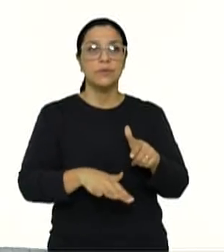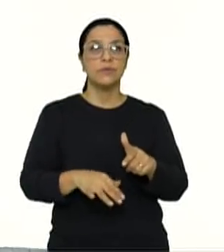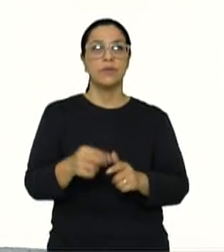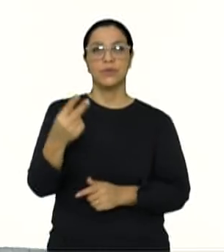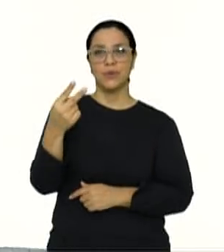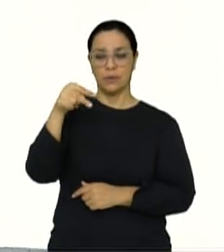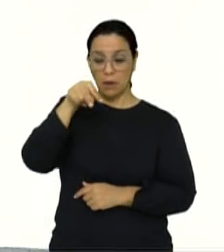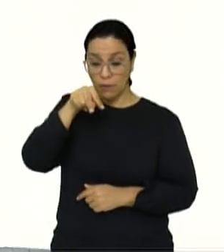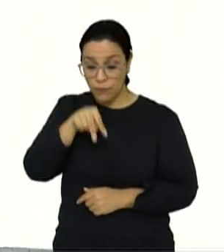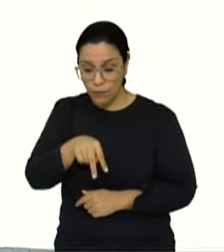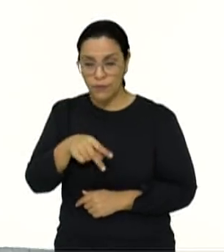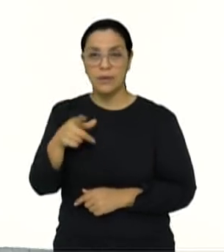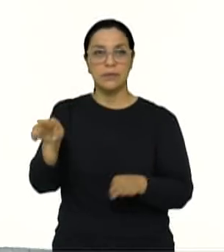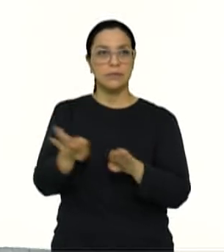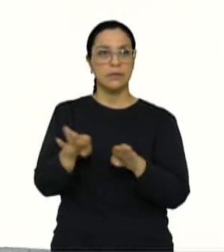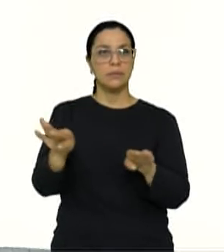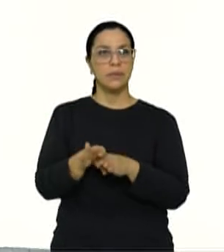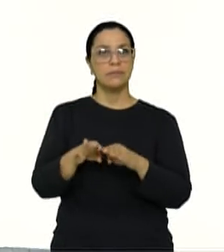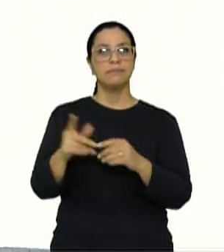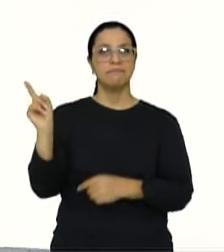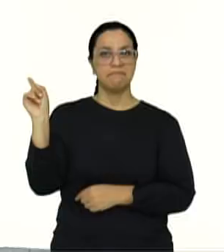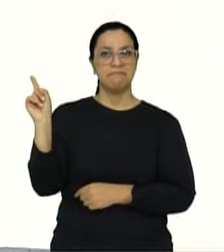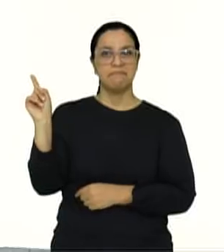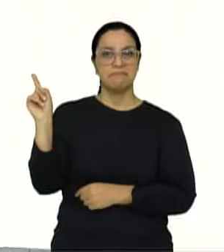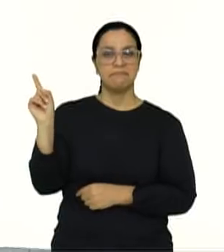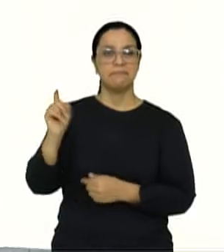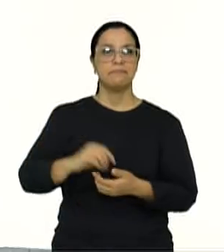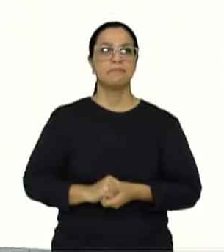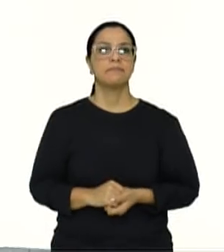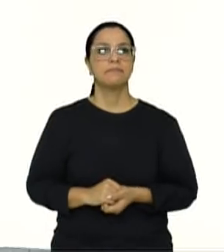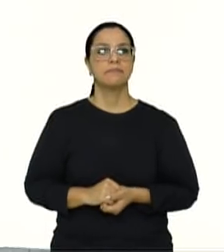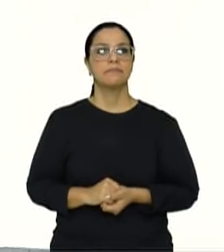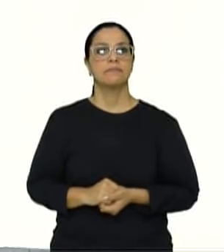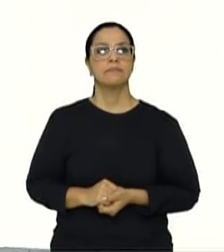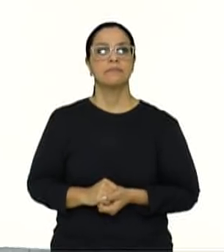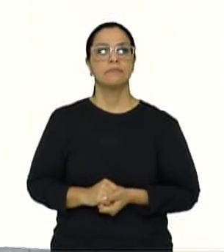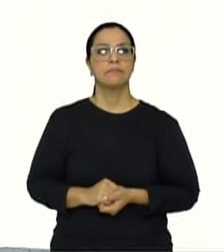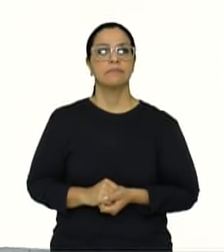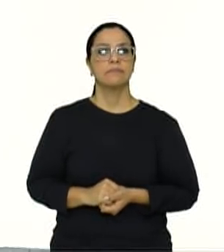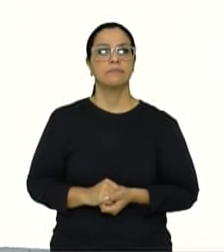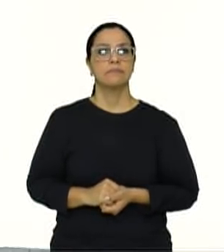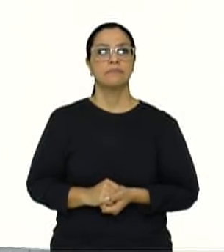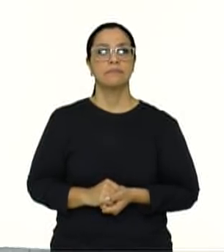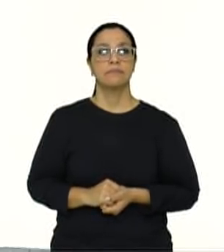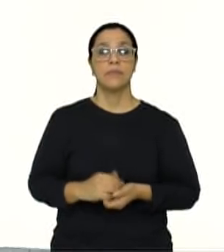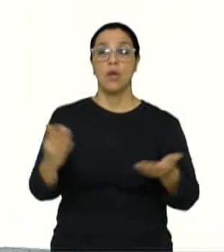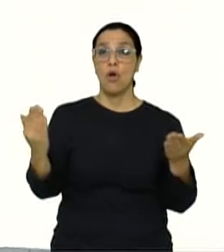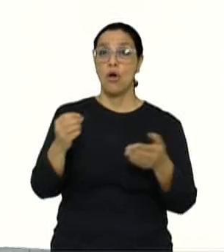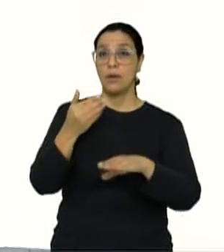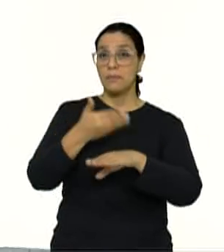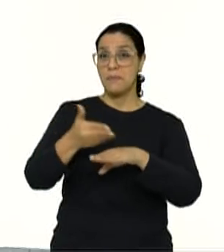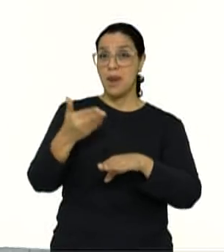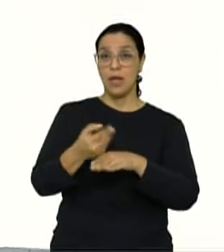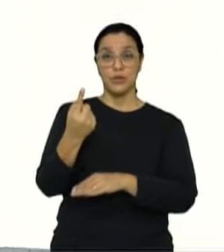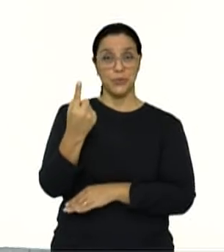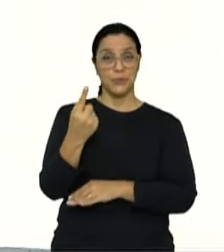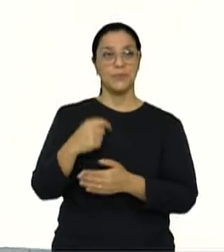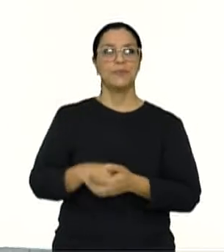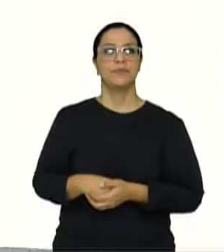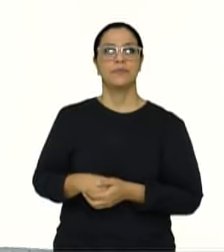comigo? Tá lá então a vista superior, olhando de cima para baixo. Tá certo? Ok. Olha só então,